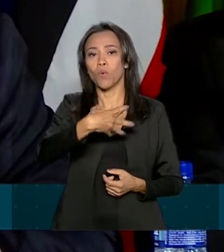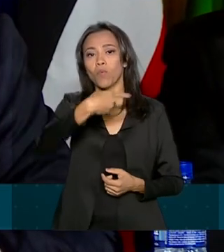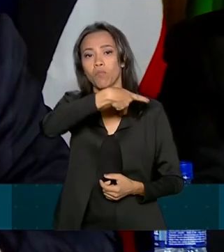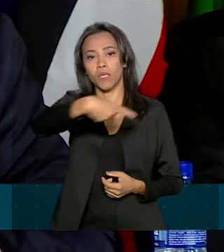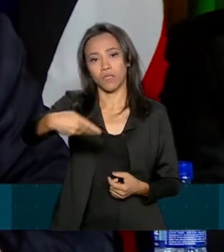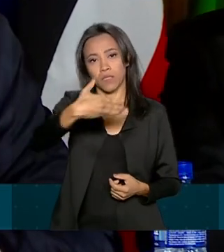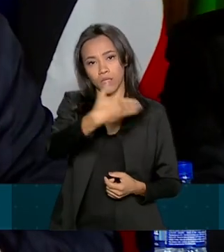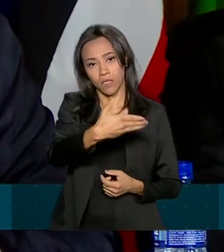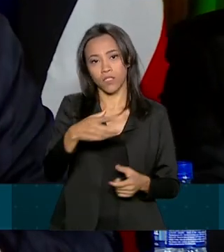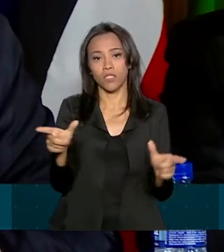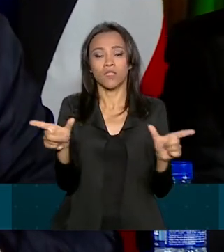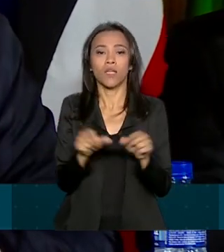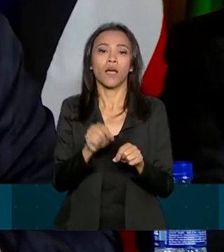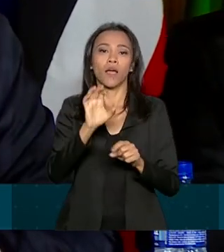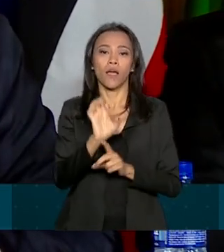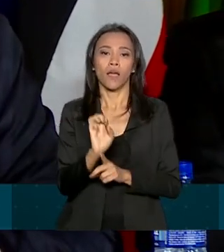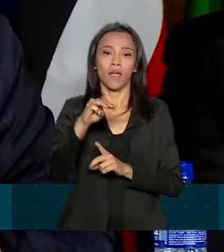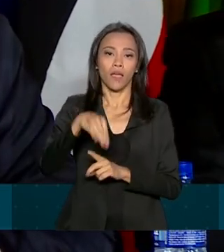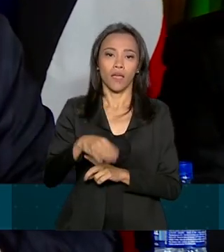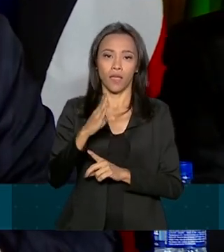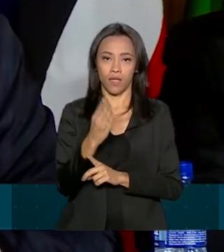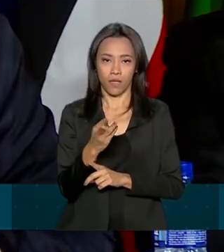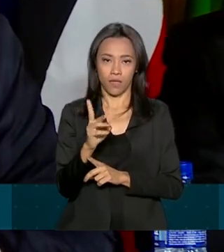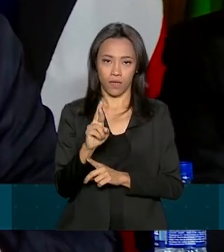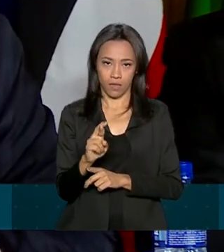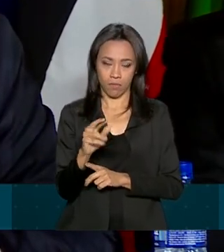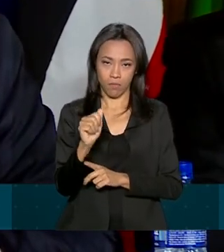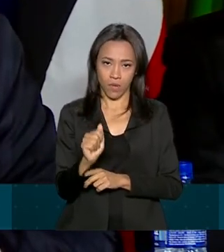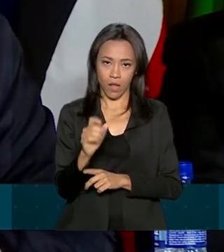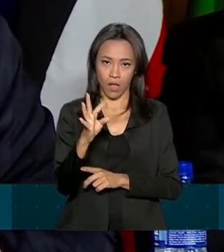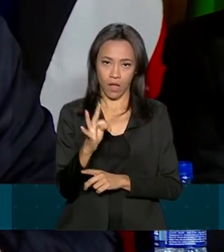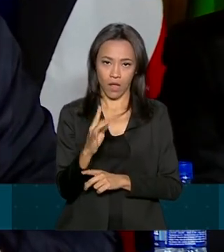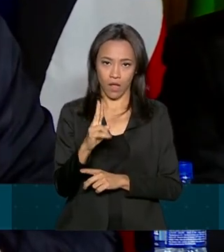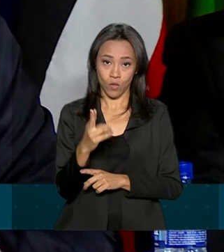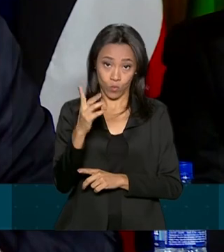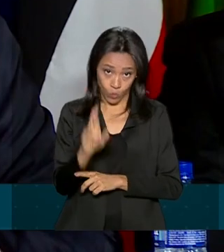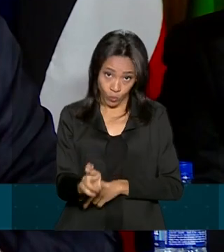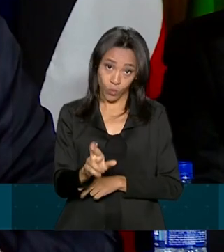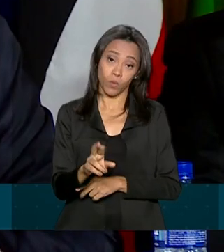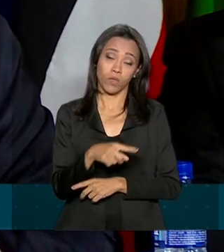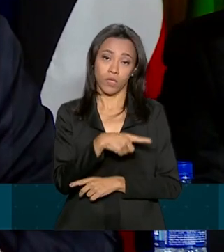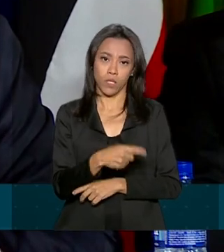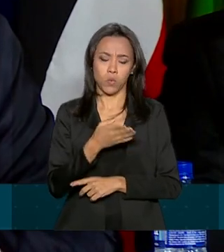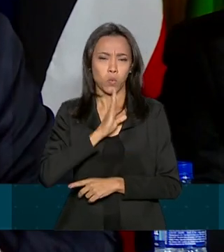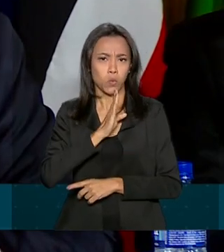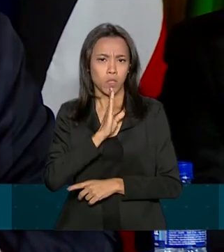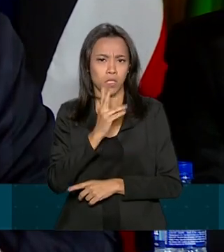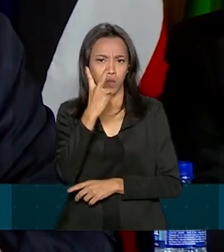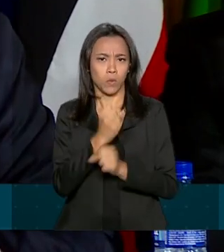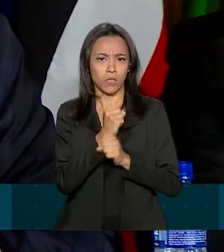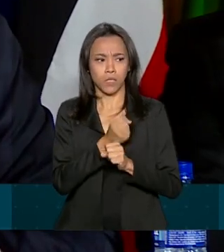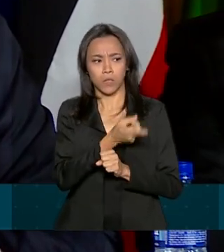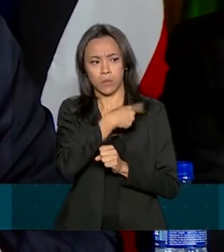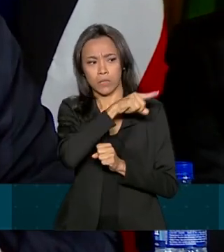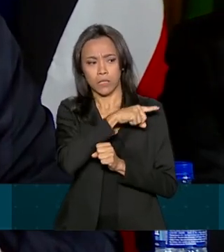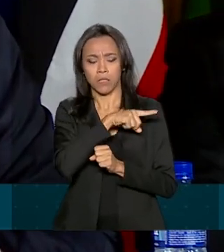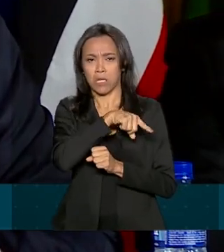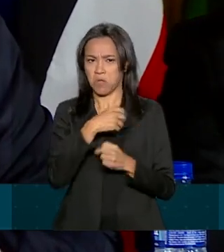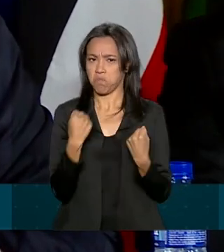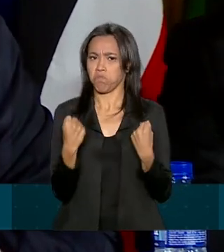da Embratur, um homem que conhecia há 2, 3 anos, de um potencial enorme,